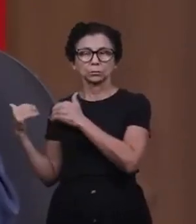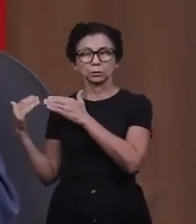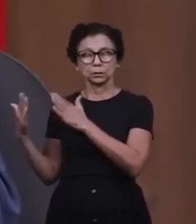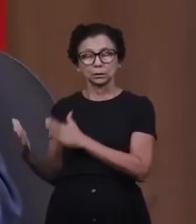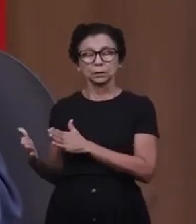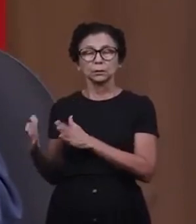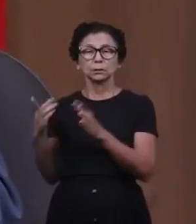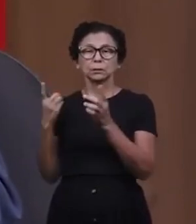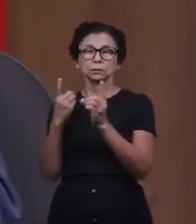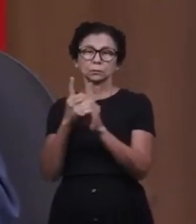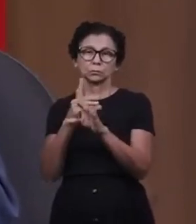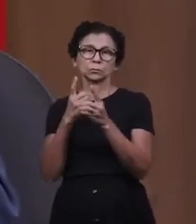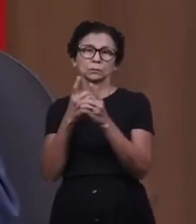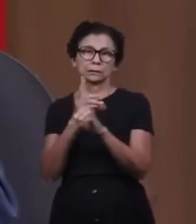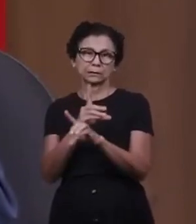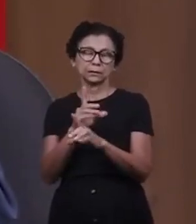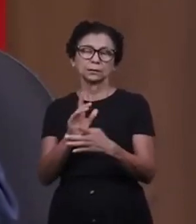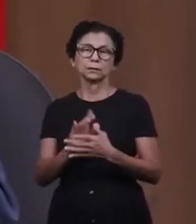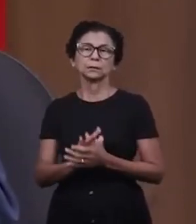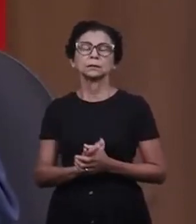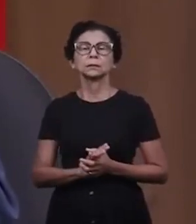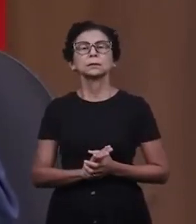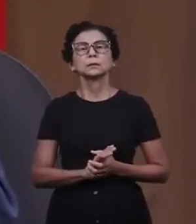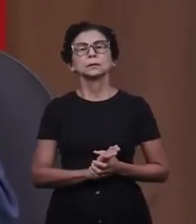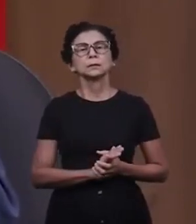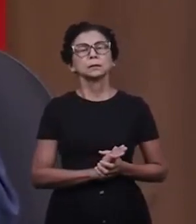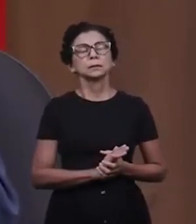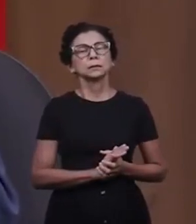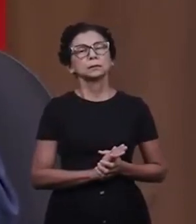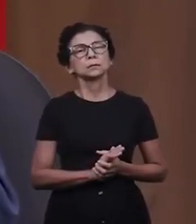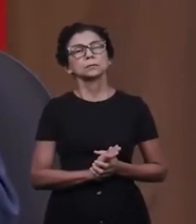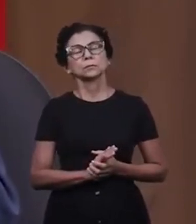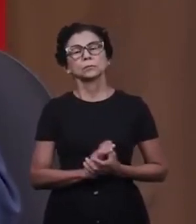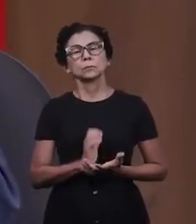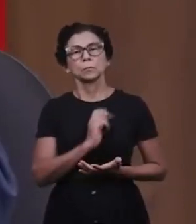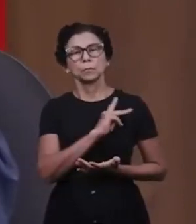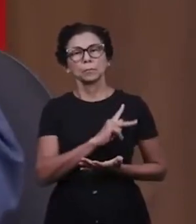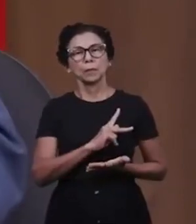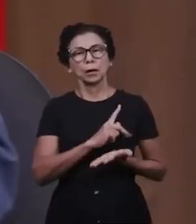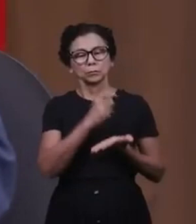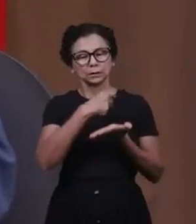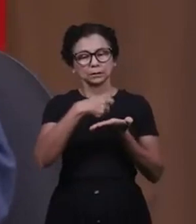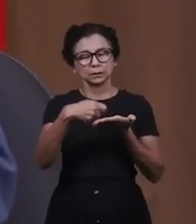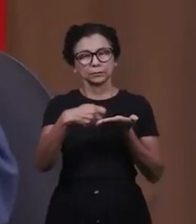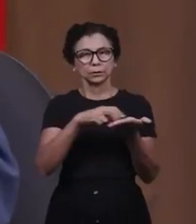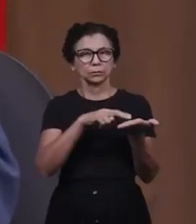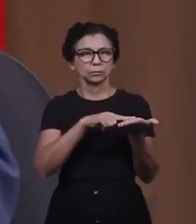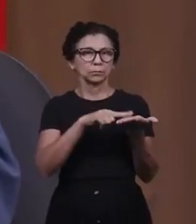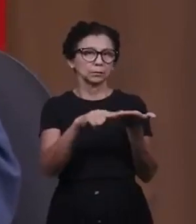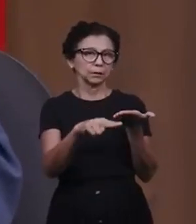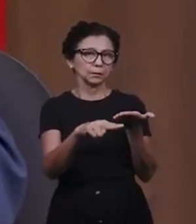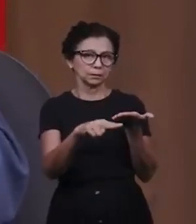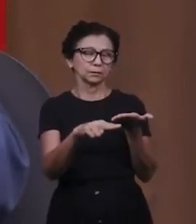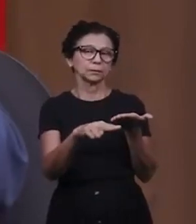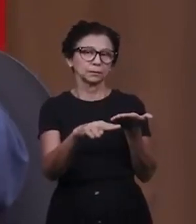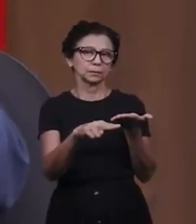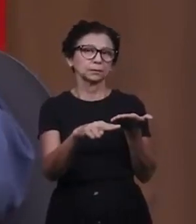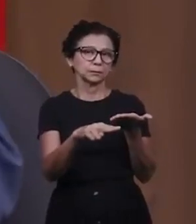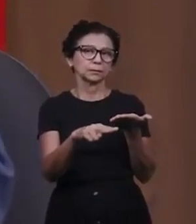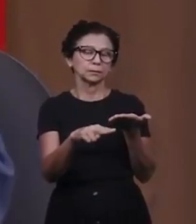doutrina, ela está nas cartas do apóstolo Paulo. Porque o apóstolo Paulo,